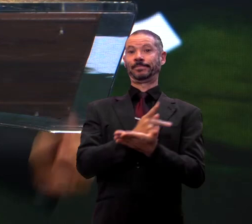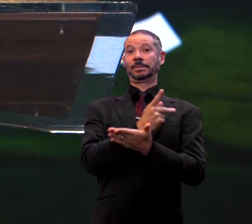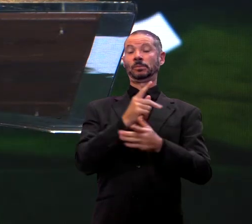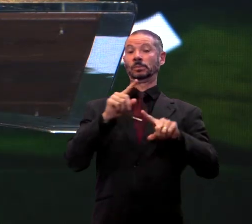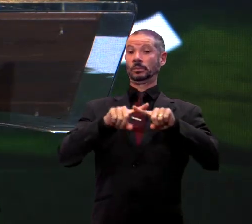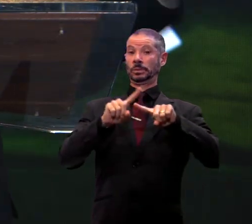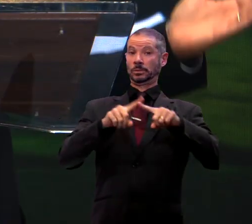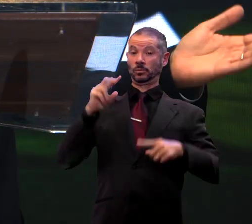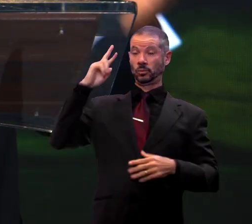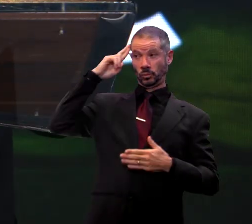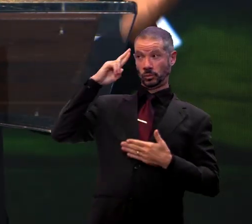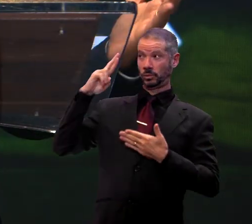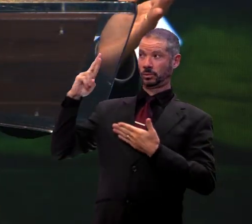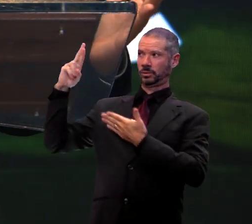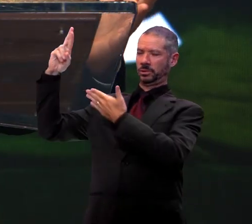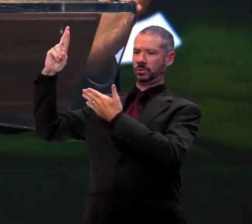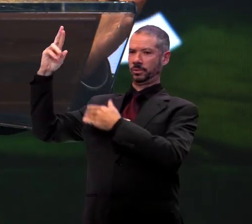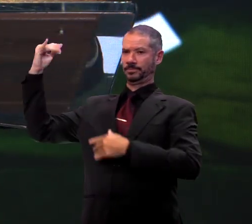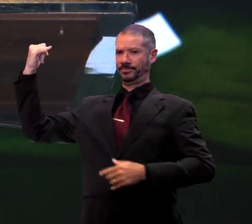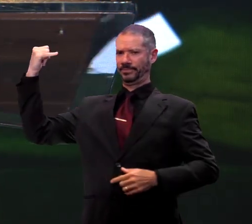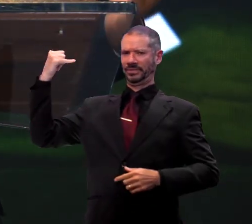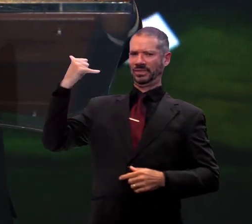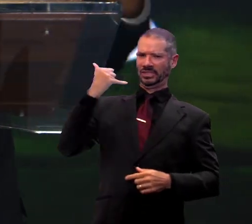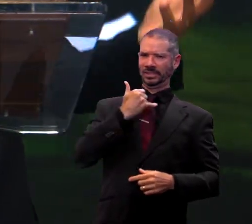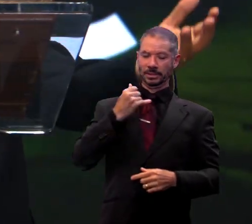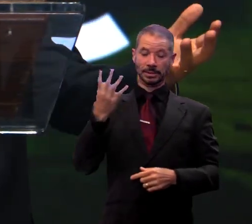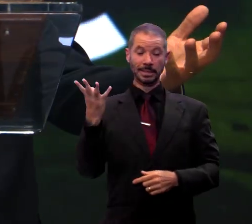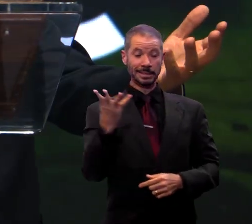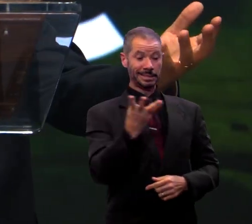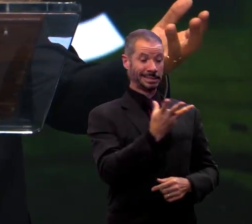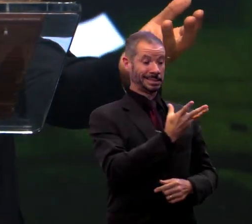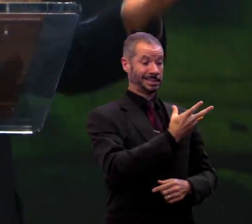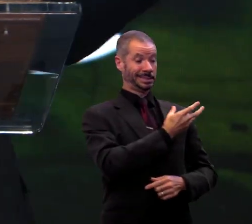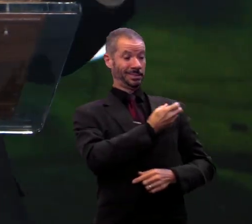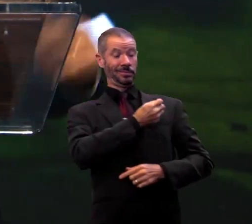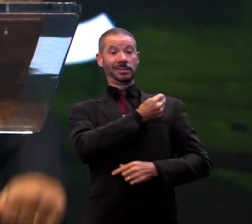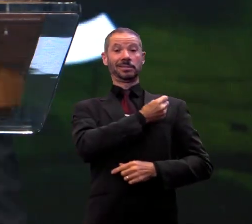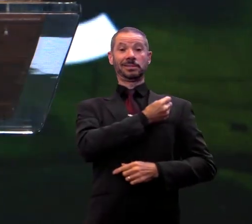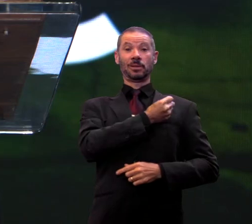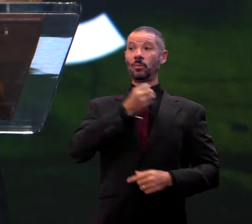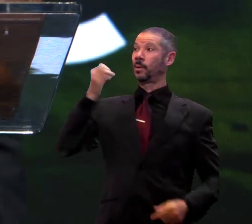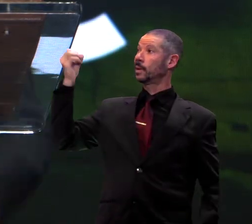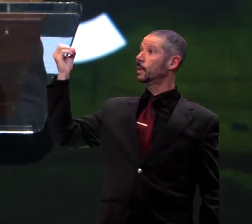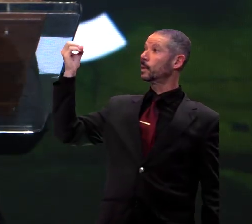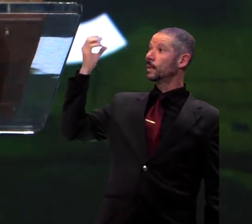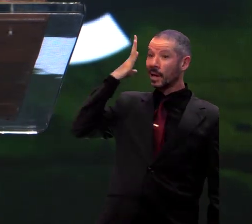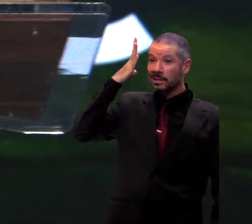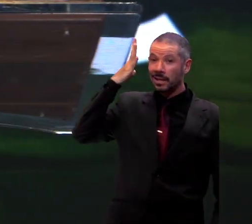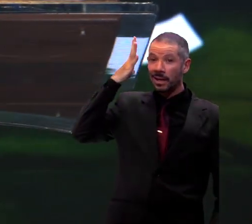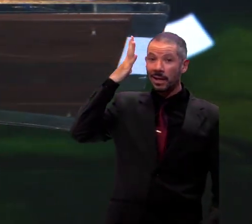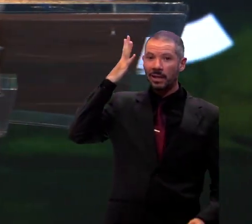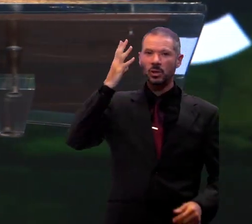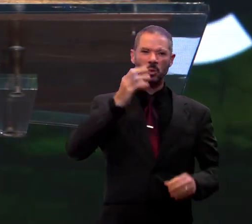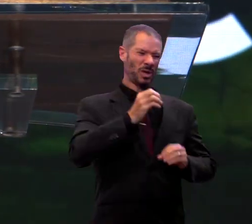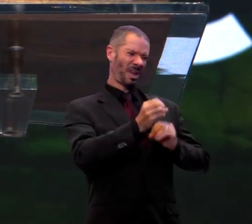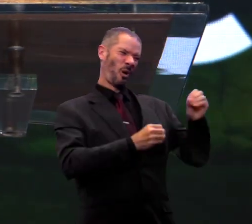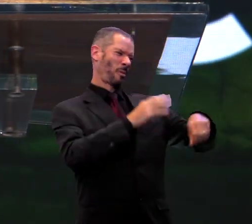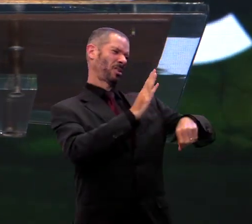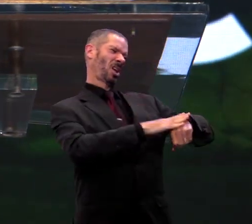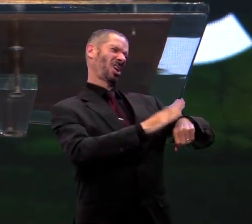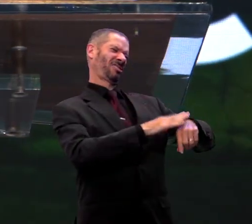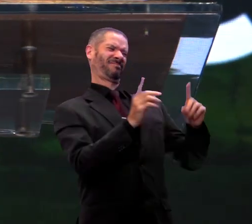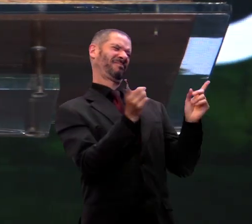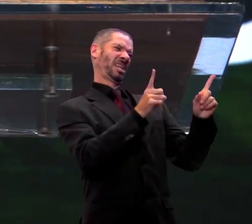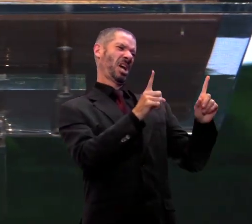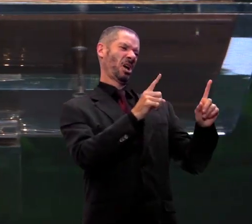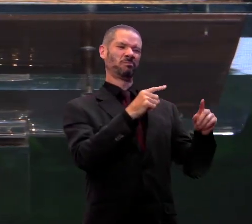porque o Senhor nos diz que salvação é pela graça e não por meio das obras, para que